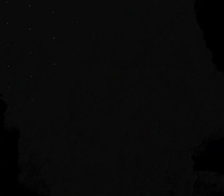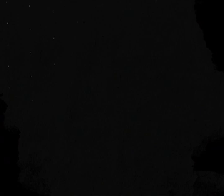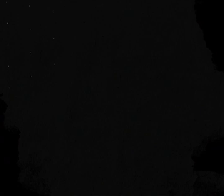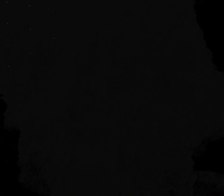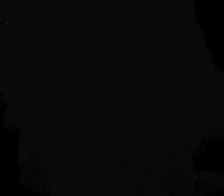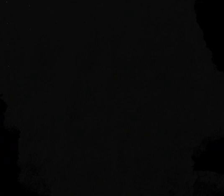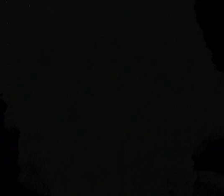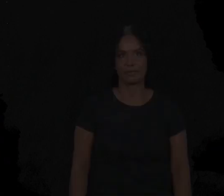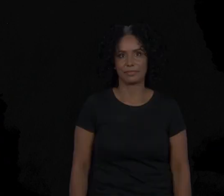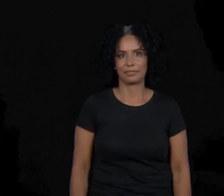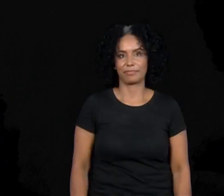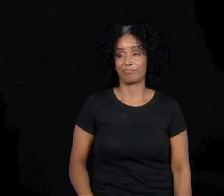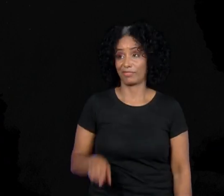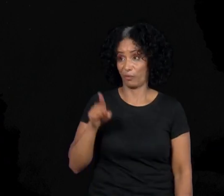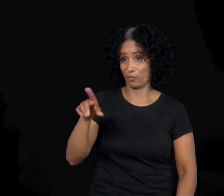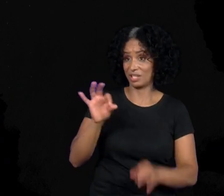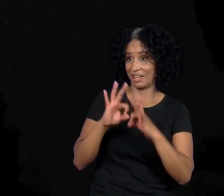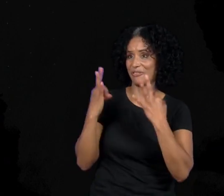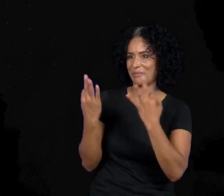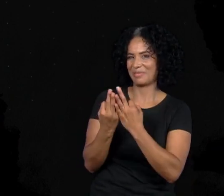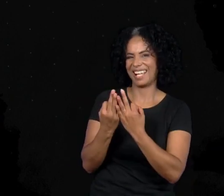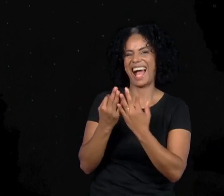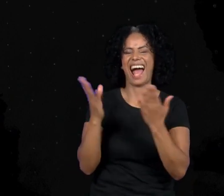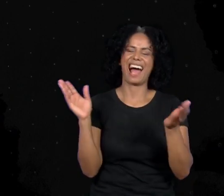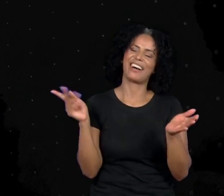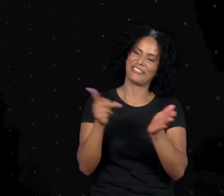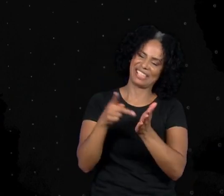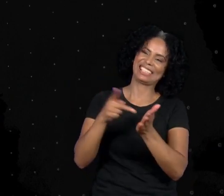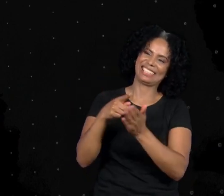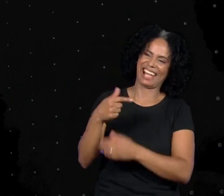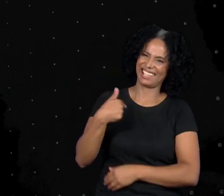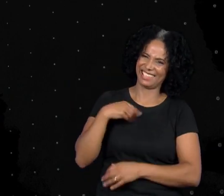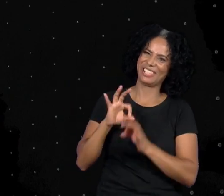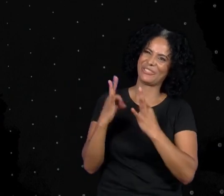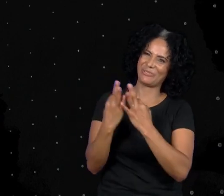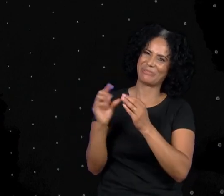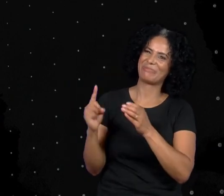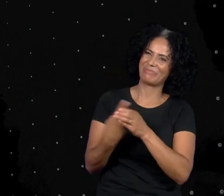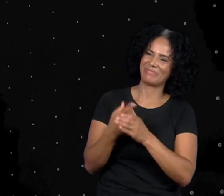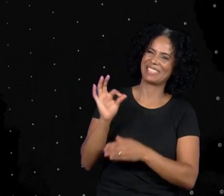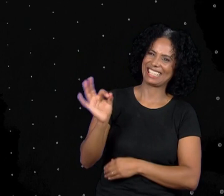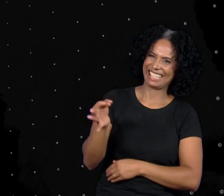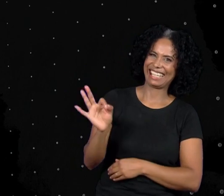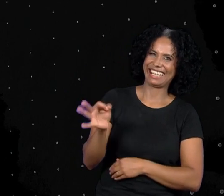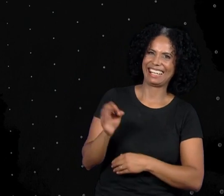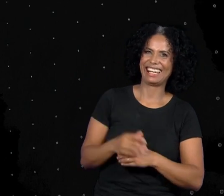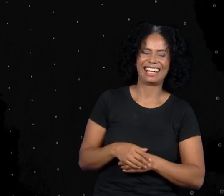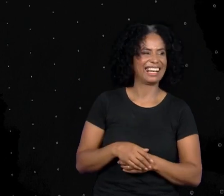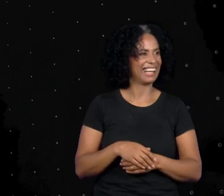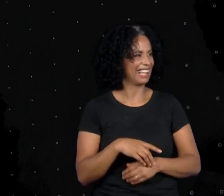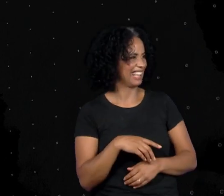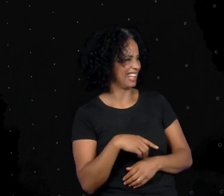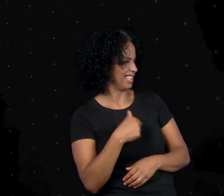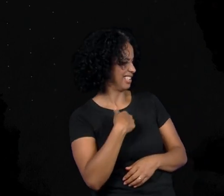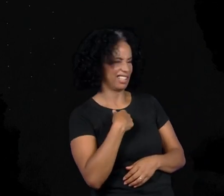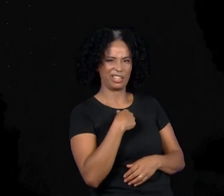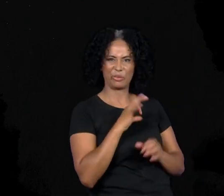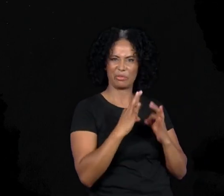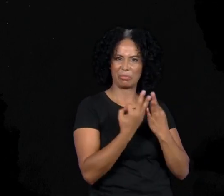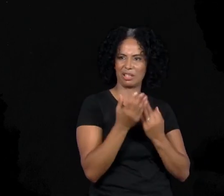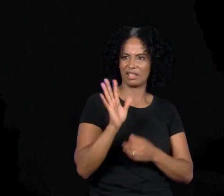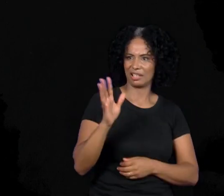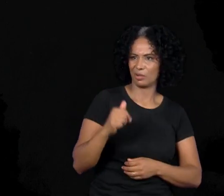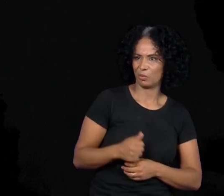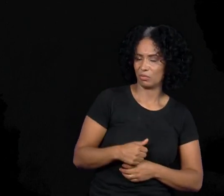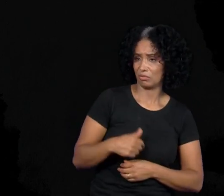Isso é praticamente da família. Vocês gostam de falar isso, né? Da família. Então por que não tem uma irmã, uma prima sua limpando sua casa? Só eu, não me